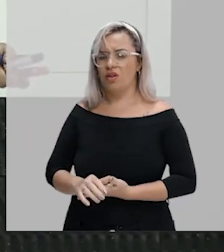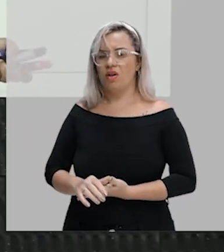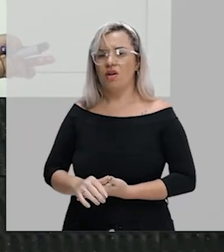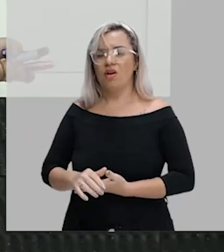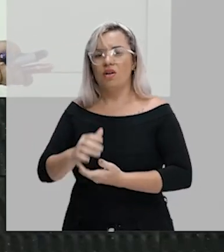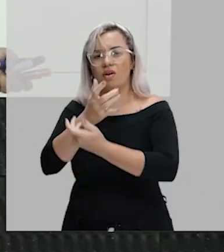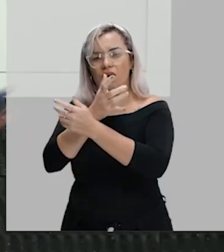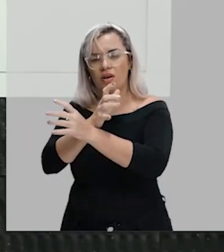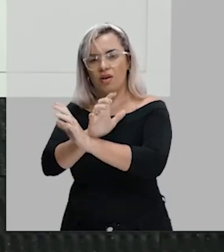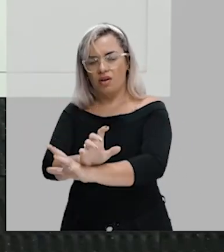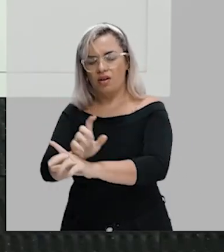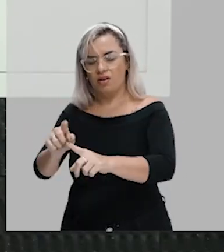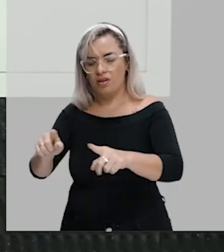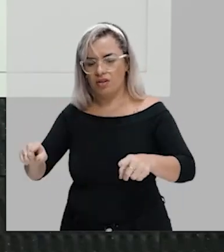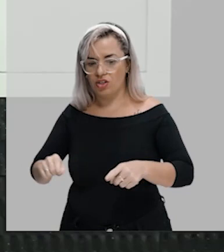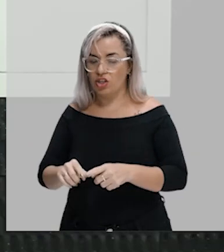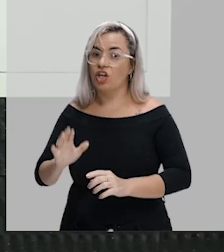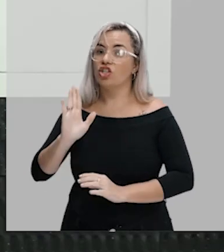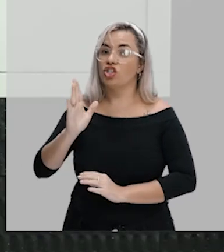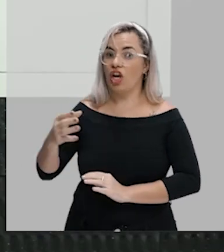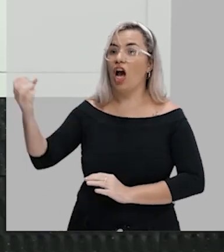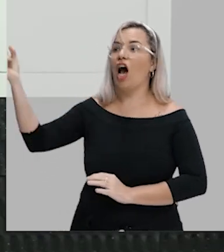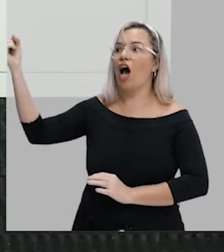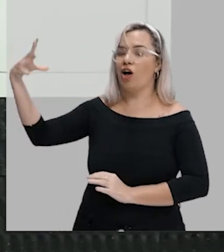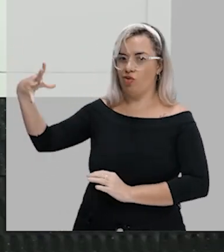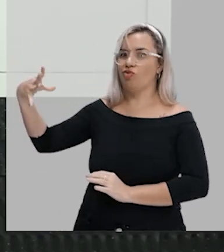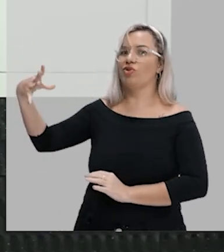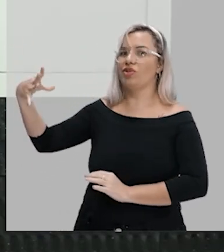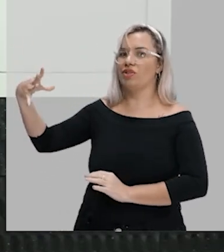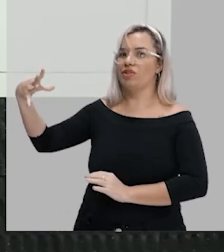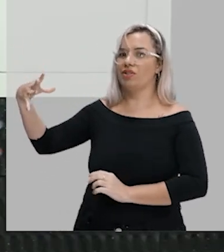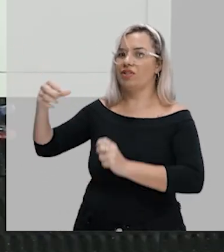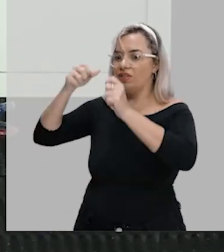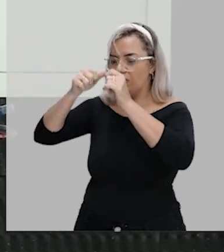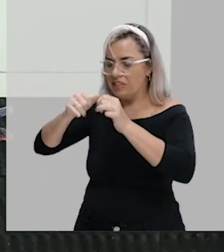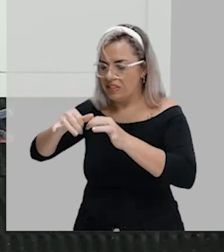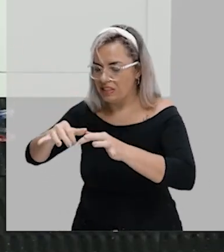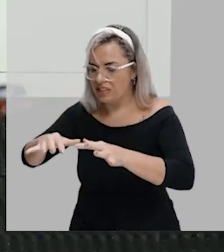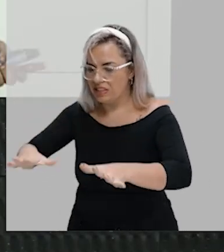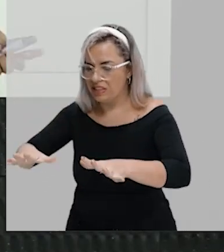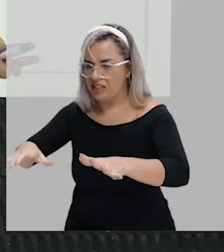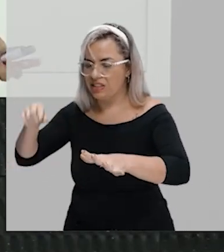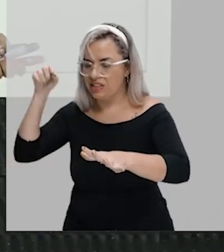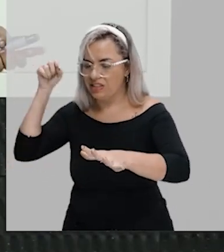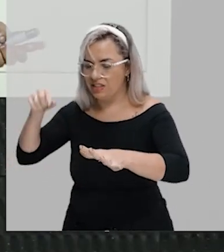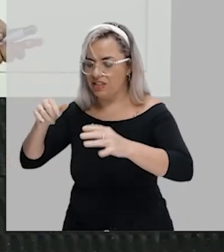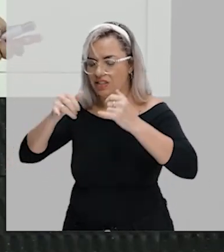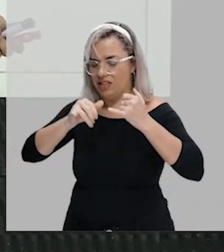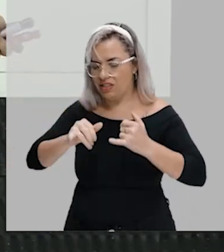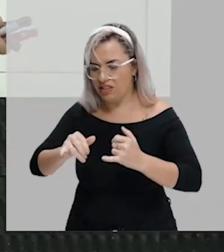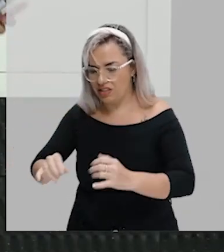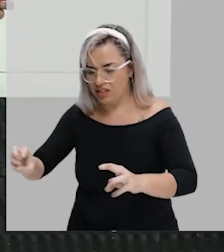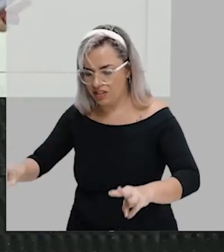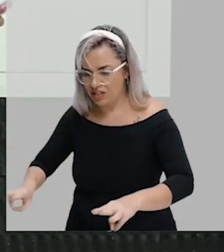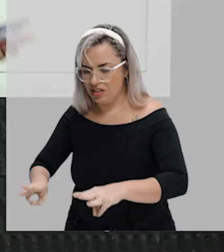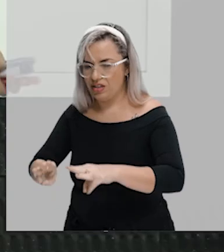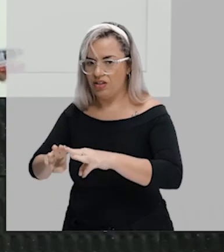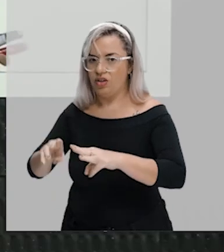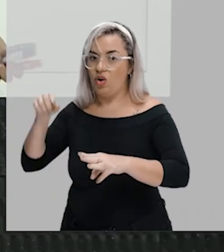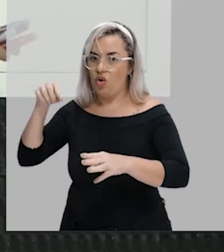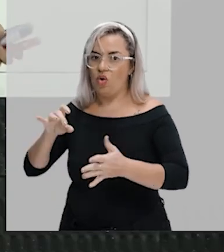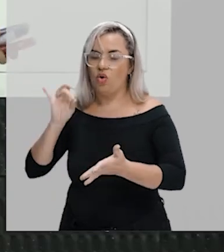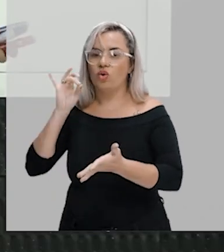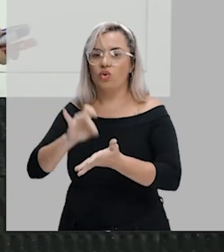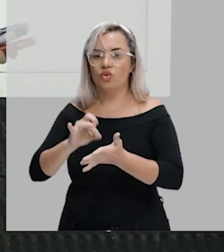a luz é uma onda eletromagnética. Tá ok? Isso a gente vai provar na aula de hoje, que a luz é uma onda eletromagnética. Né? A luz